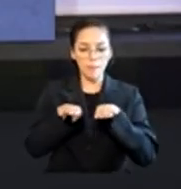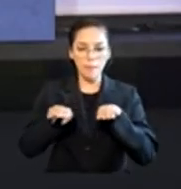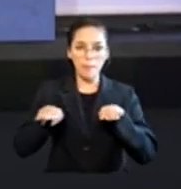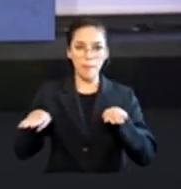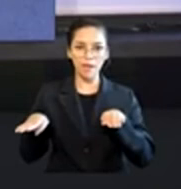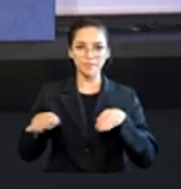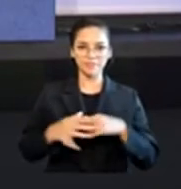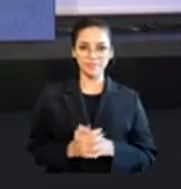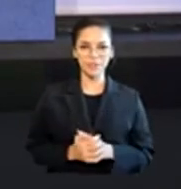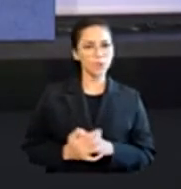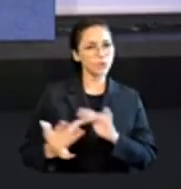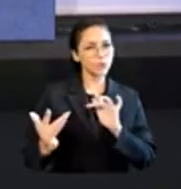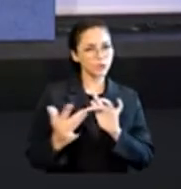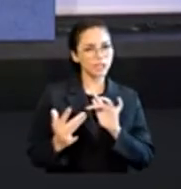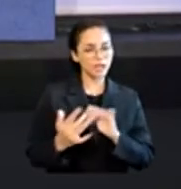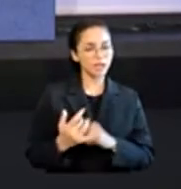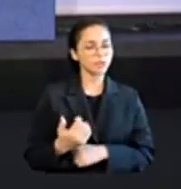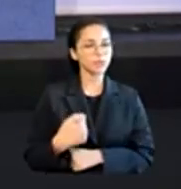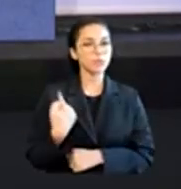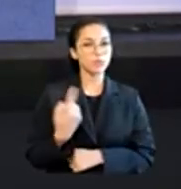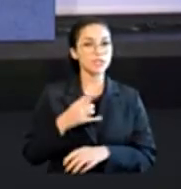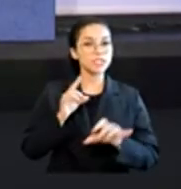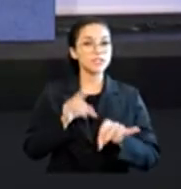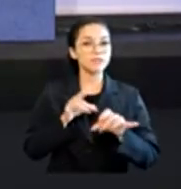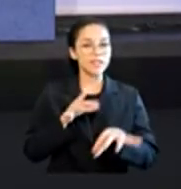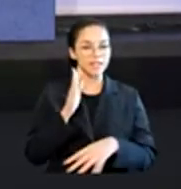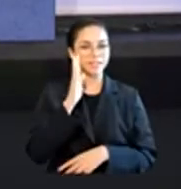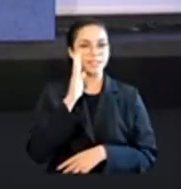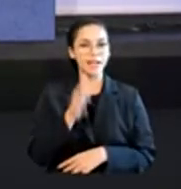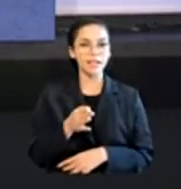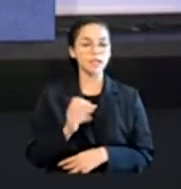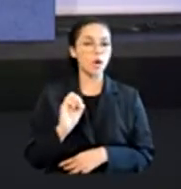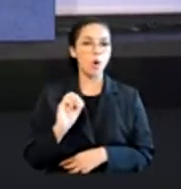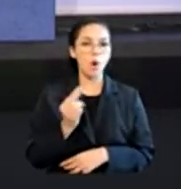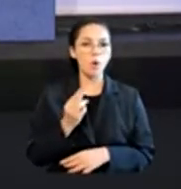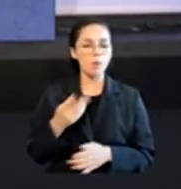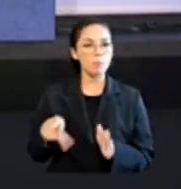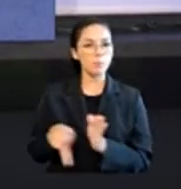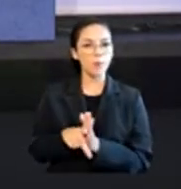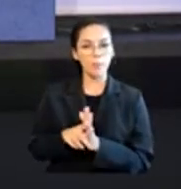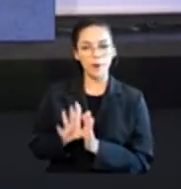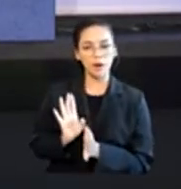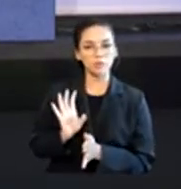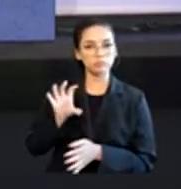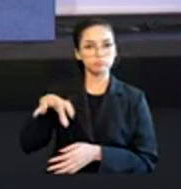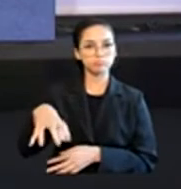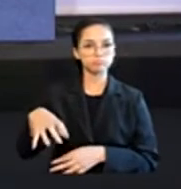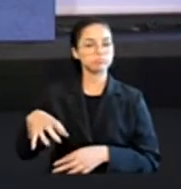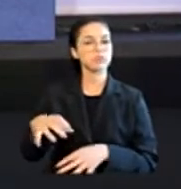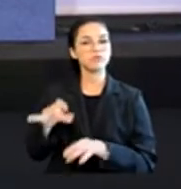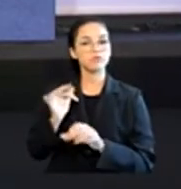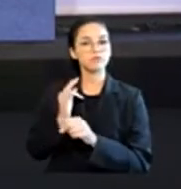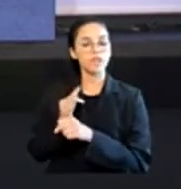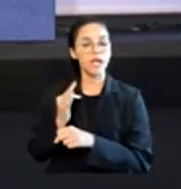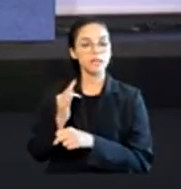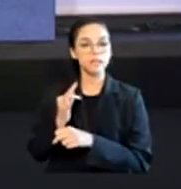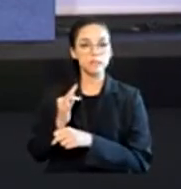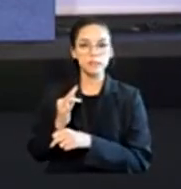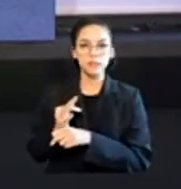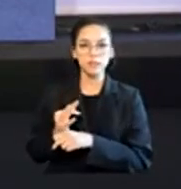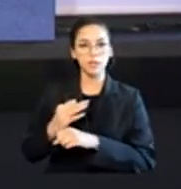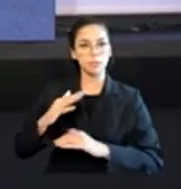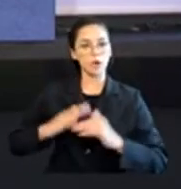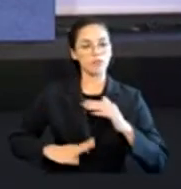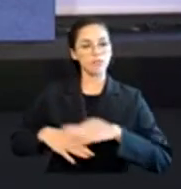o nosso setor de vendas diretas ou com a rede Fiat Professional no setor de vendas diretas,